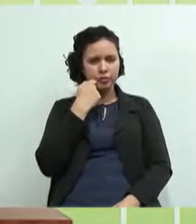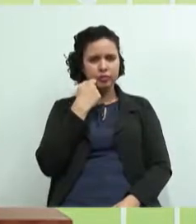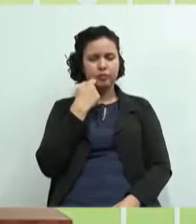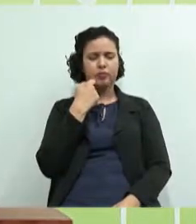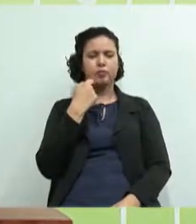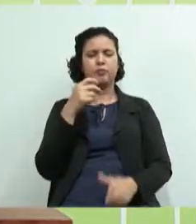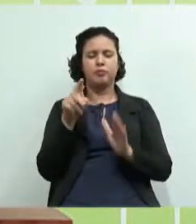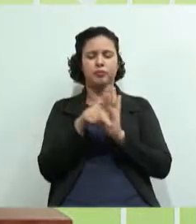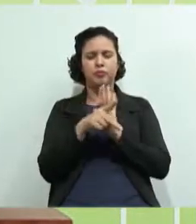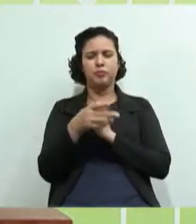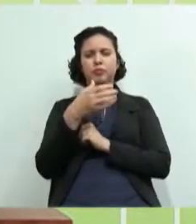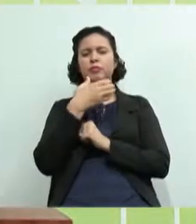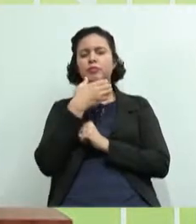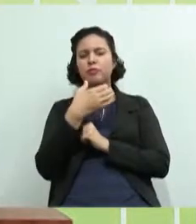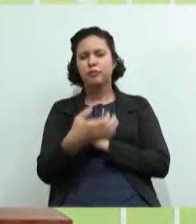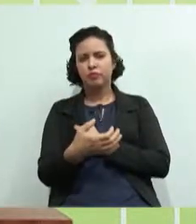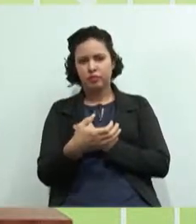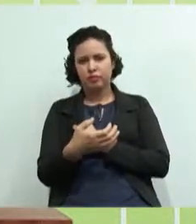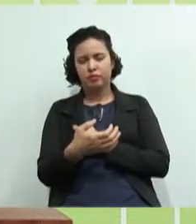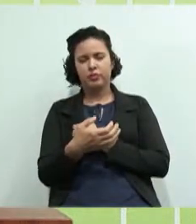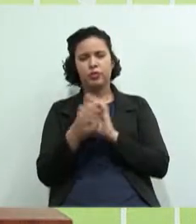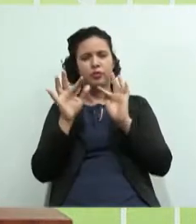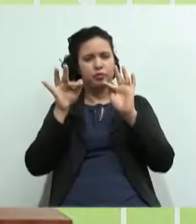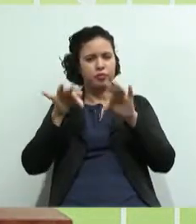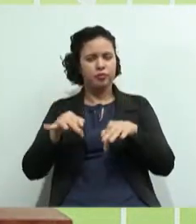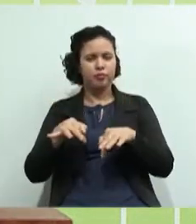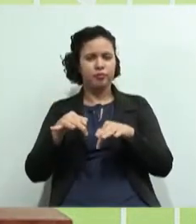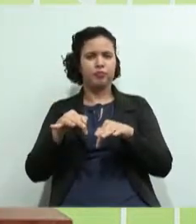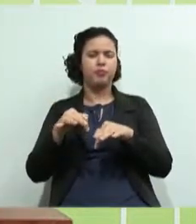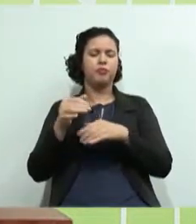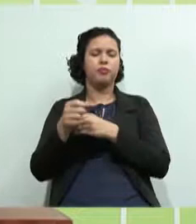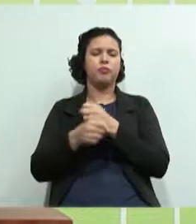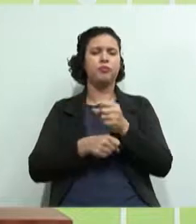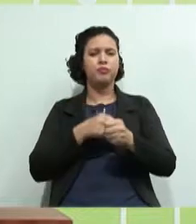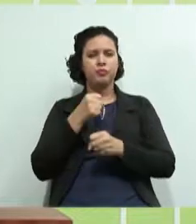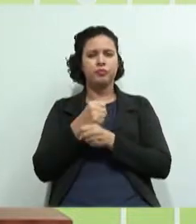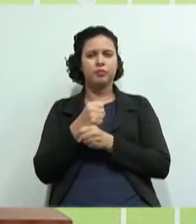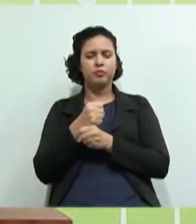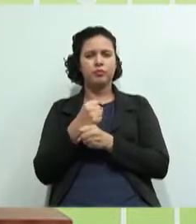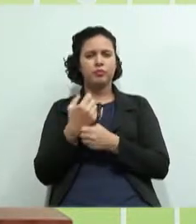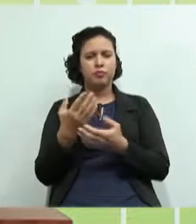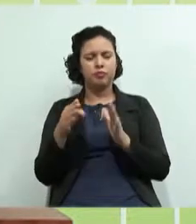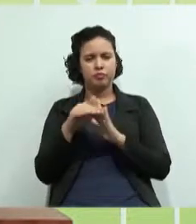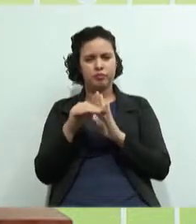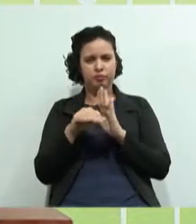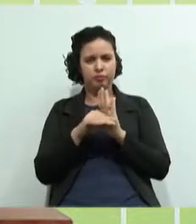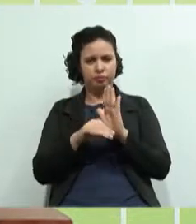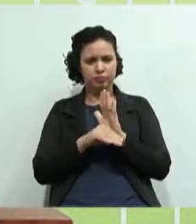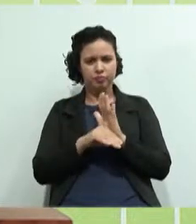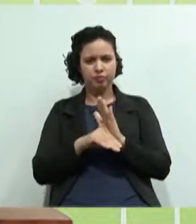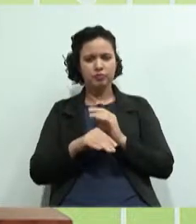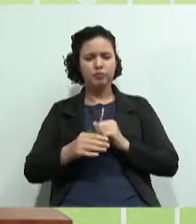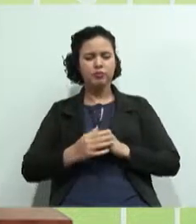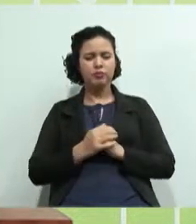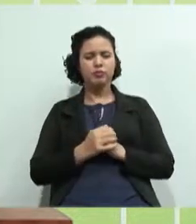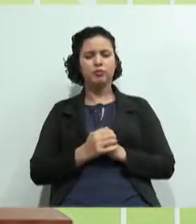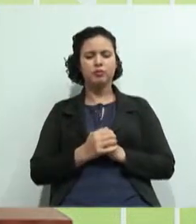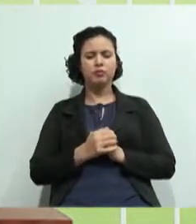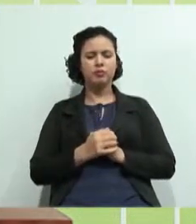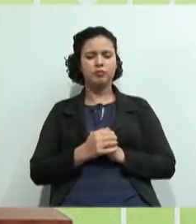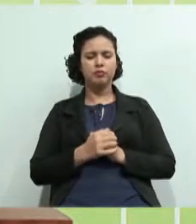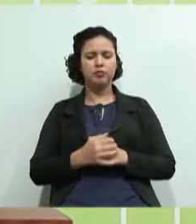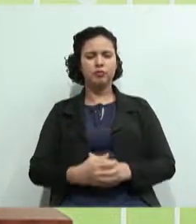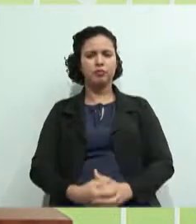ano. Então, ó, com base na previsão, era feito exatamente esse tipo de planejamento. Vamos para o terceiro item aqui, então, que é